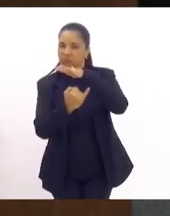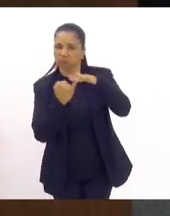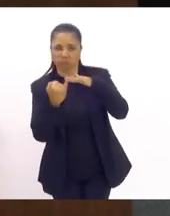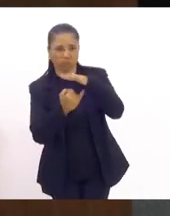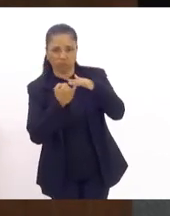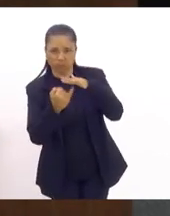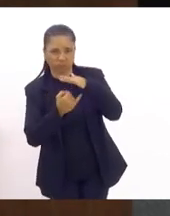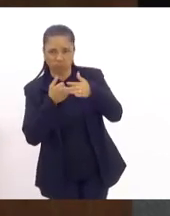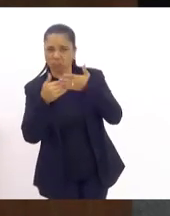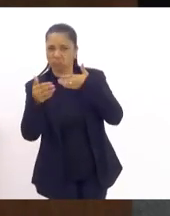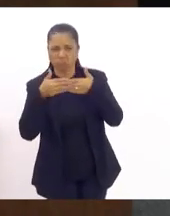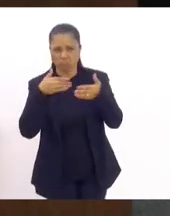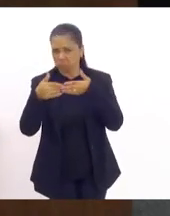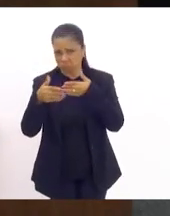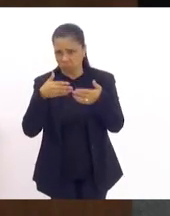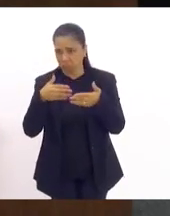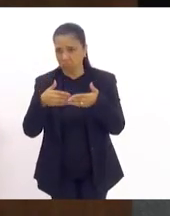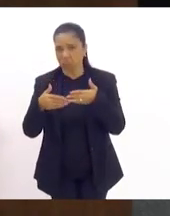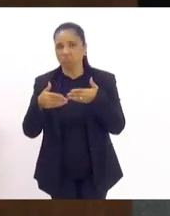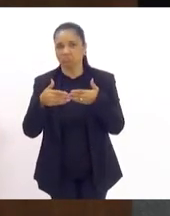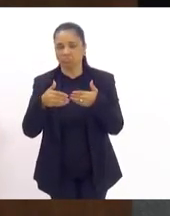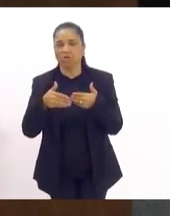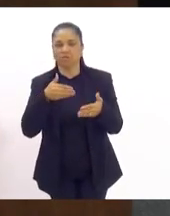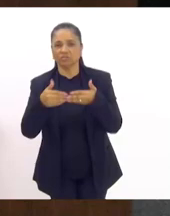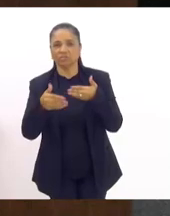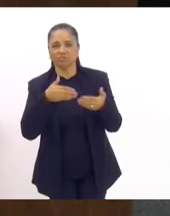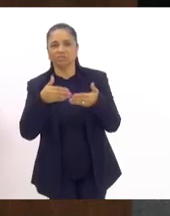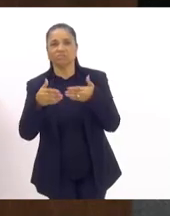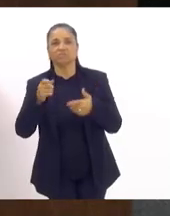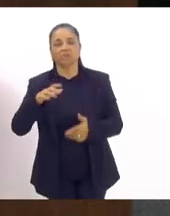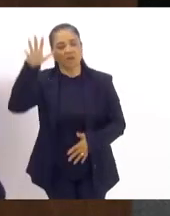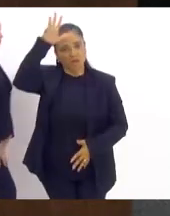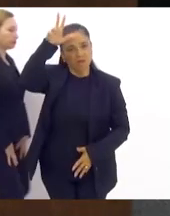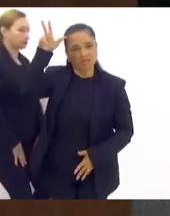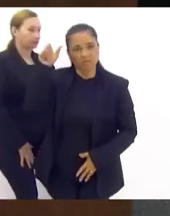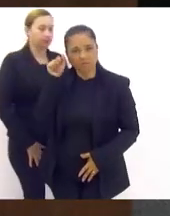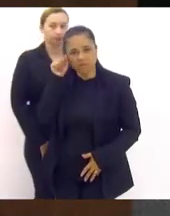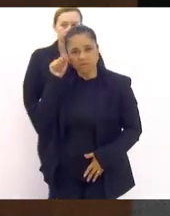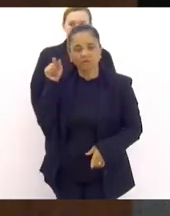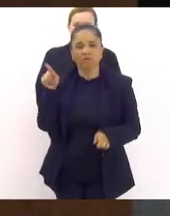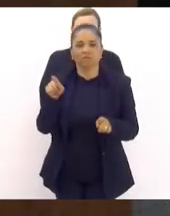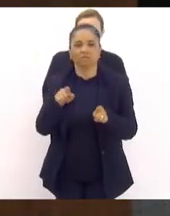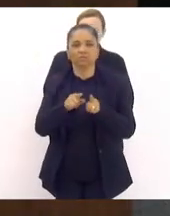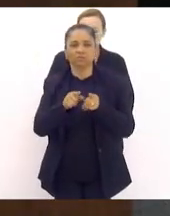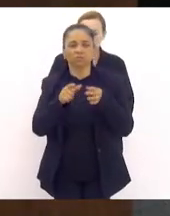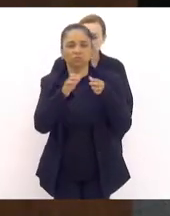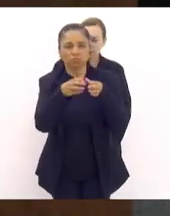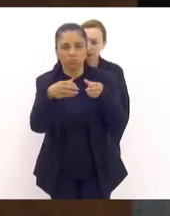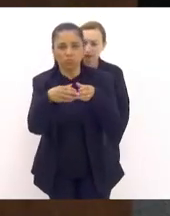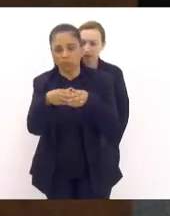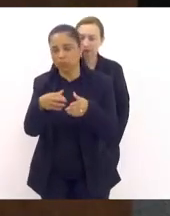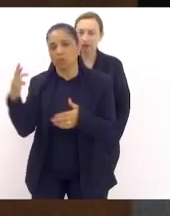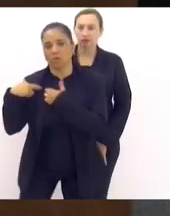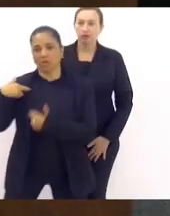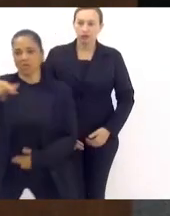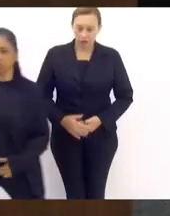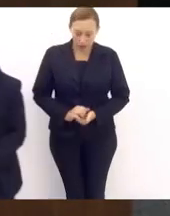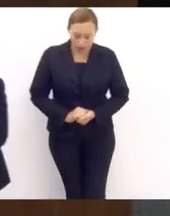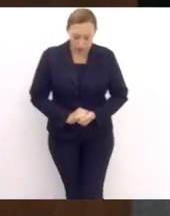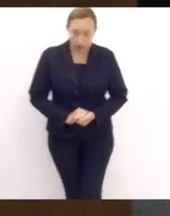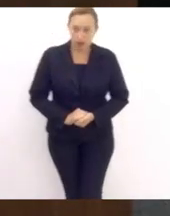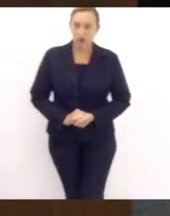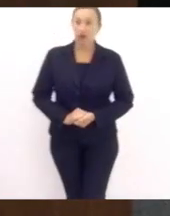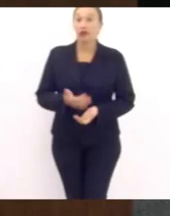instituições de religiões de matrizes africanas, como outras denominações religiosas. Isso é